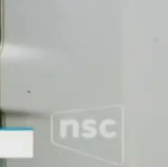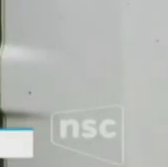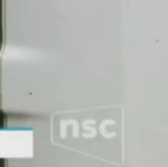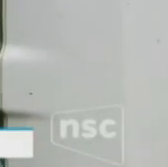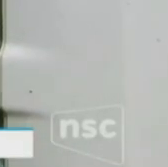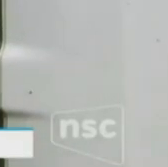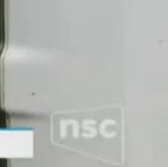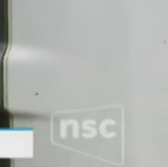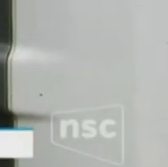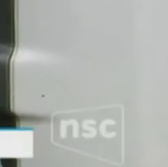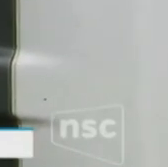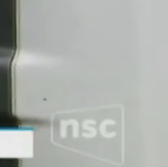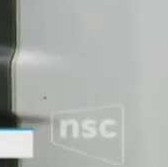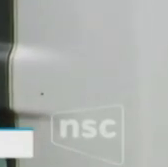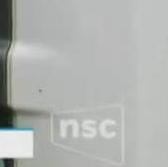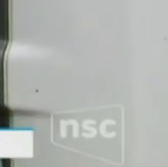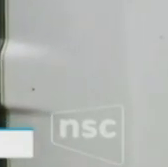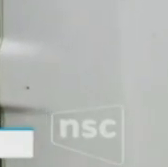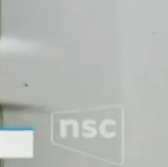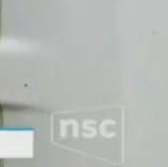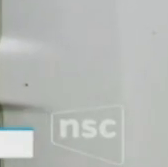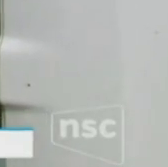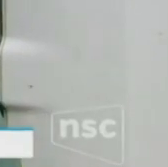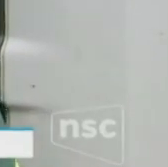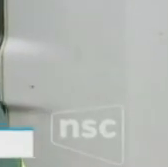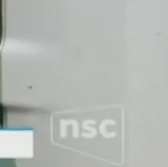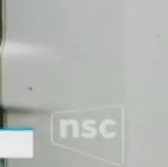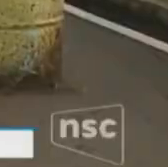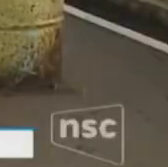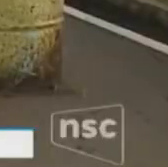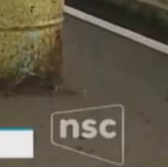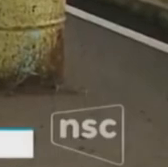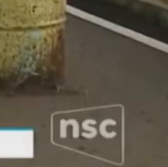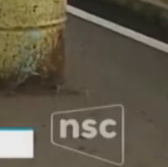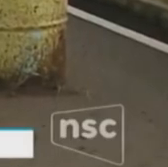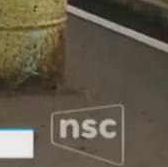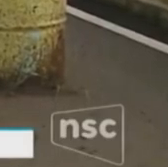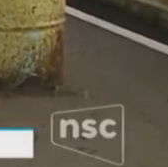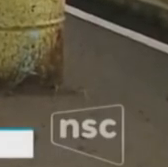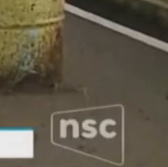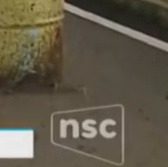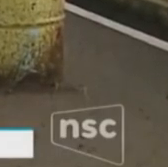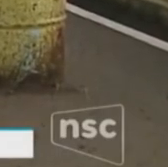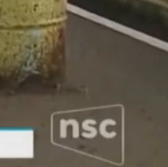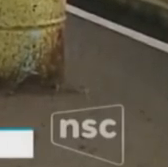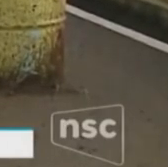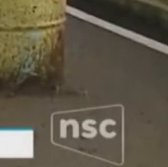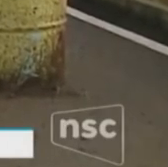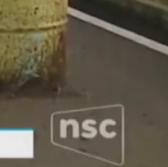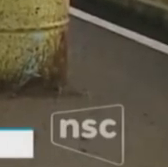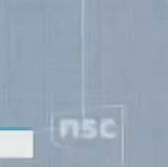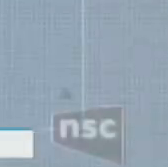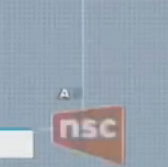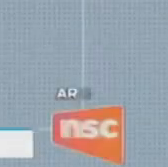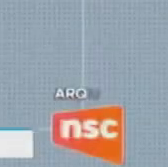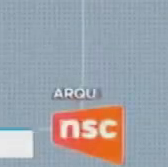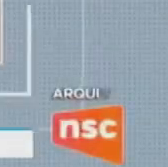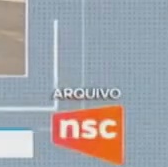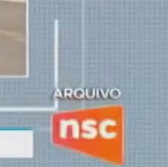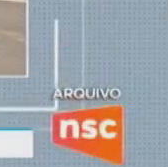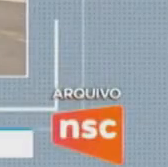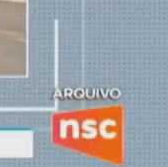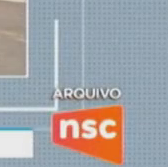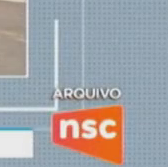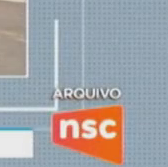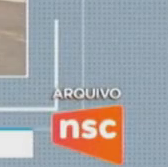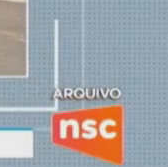do rio sem a ponte, que não saiu no projeto, né? Apesar de placas alertando para as obras, no fim do mês passado